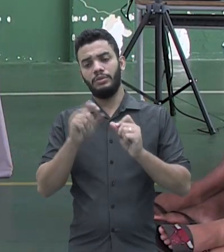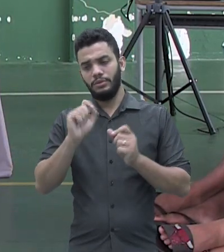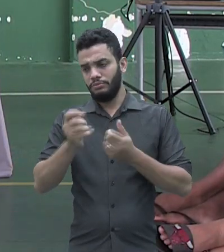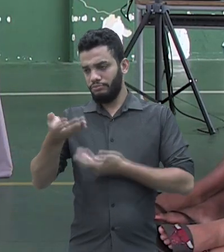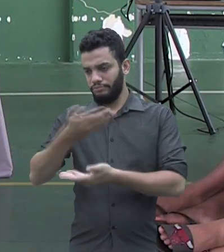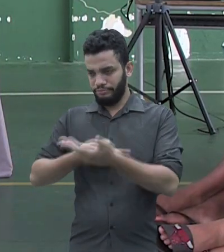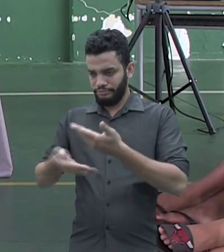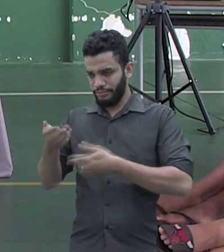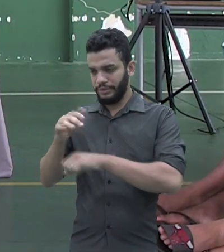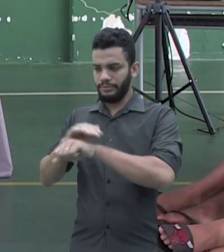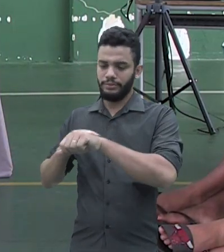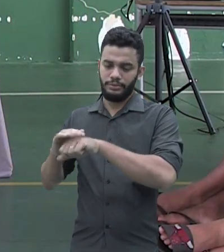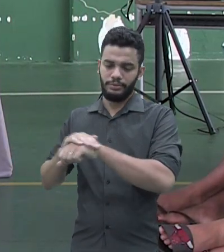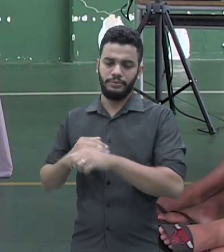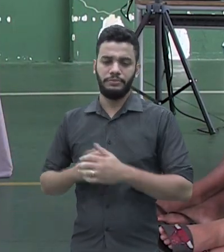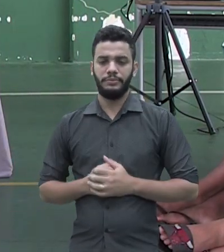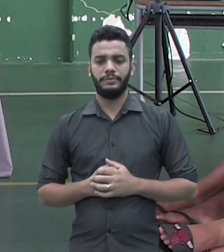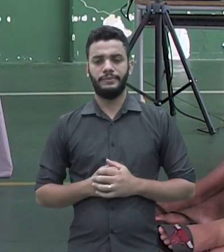bom?